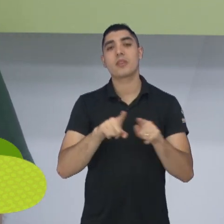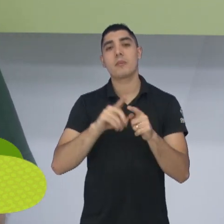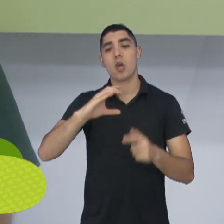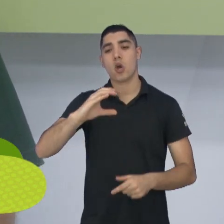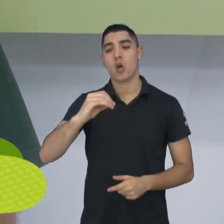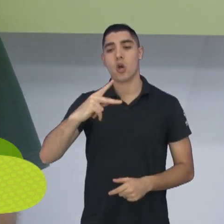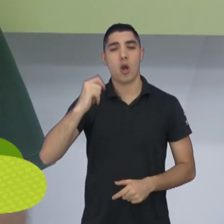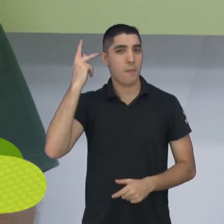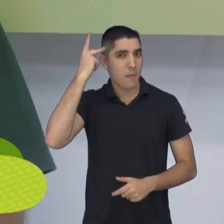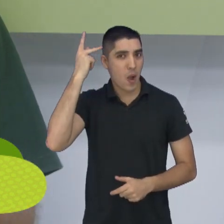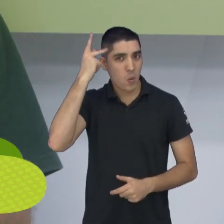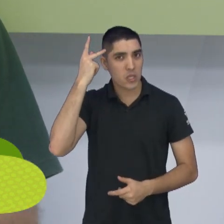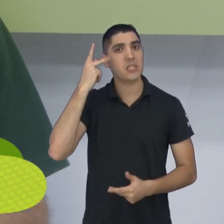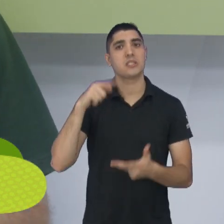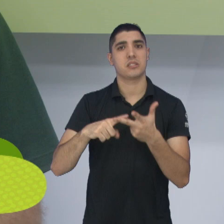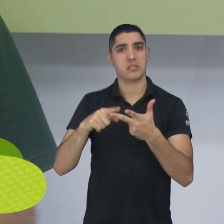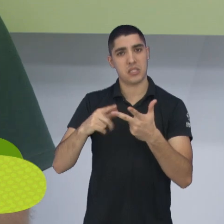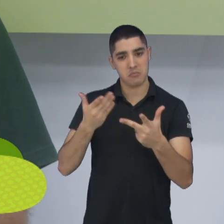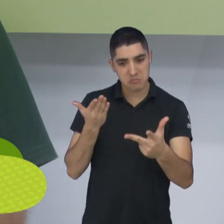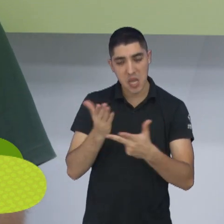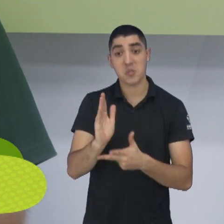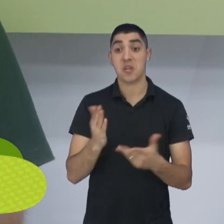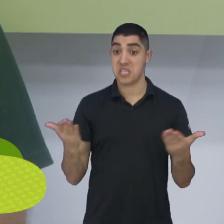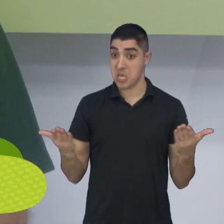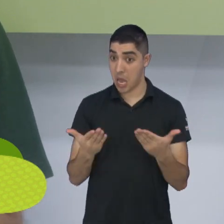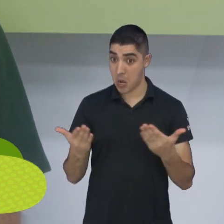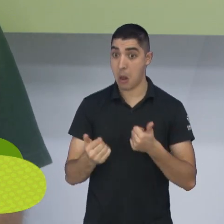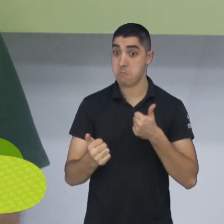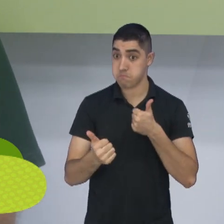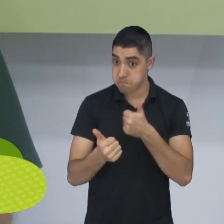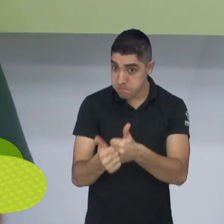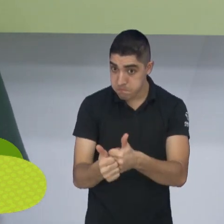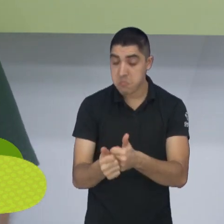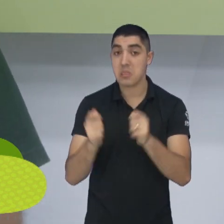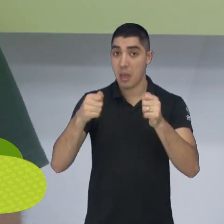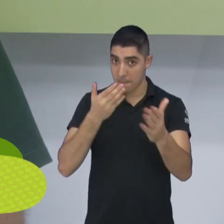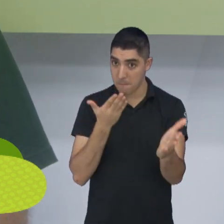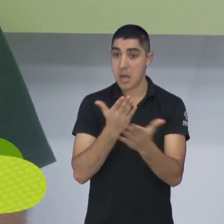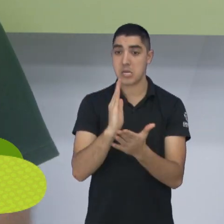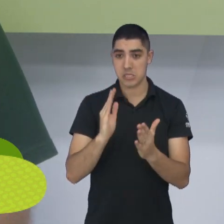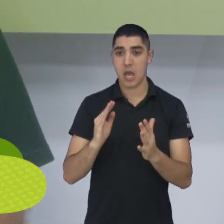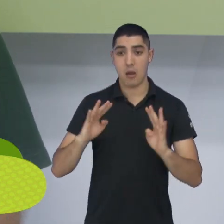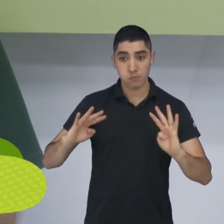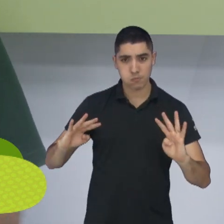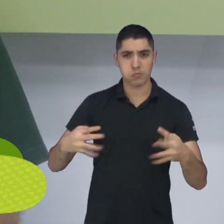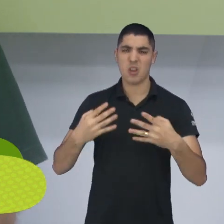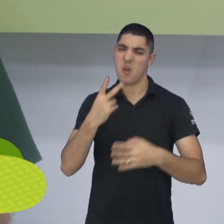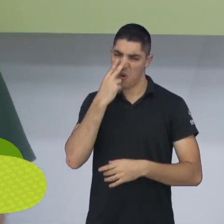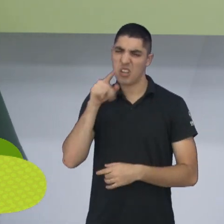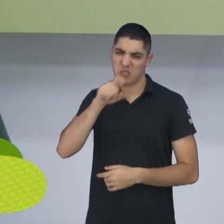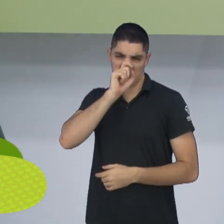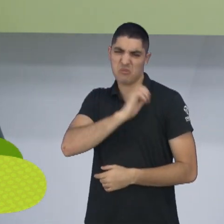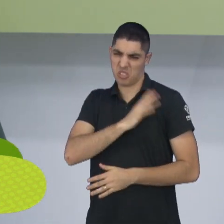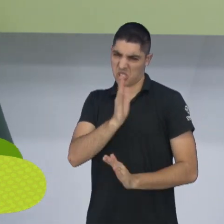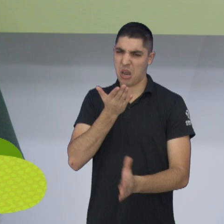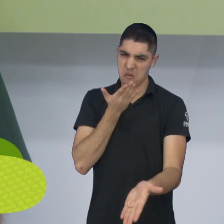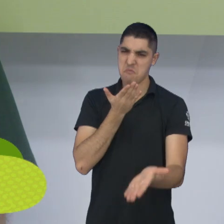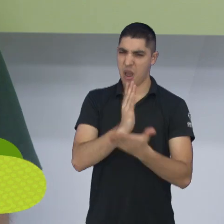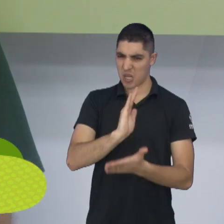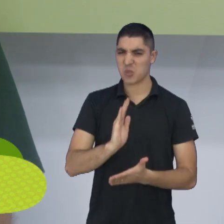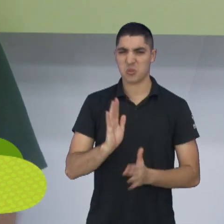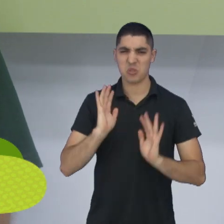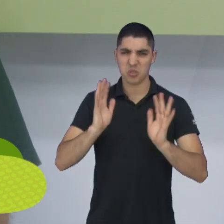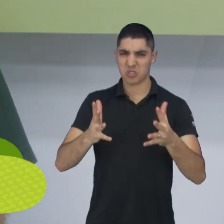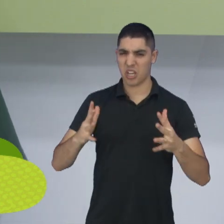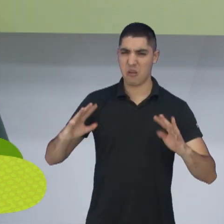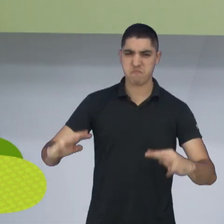Copa Paulista, enfim, e tá caminhando a passos largos aí para pelo menos classificar para a segunda fase. E já tá classificado já. Já tá classificado para a